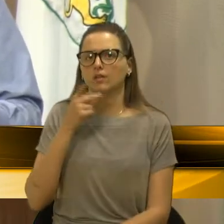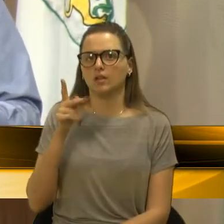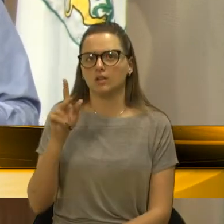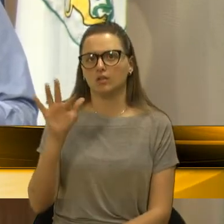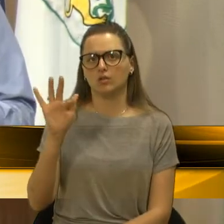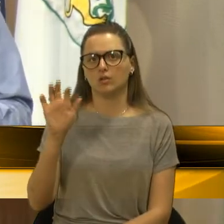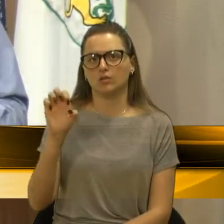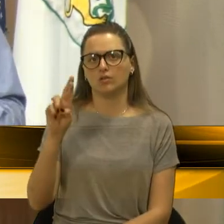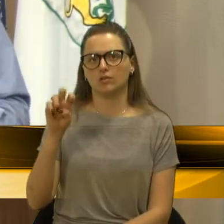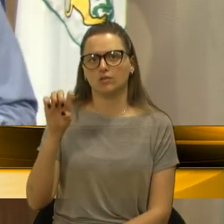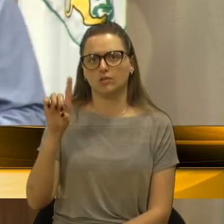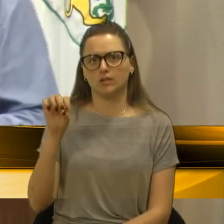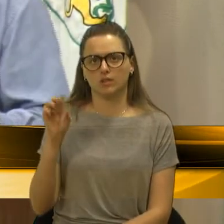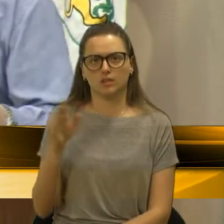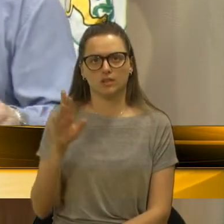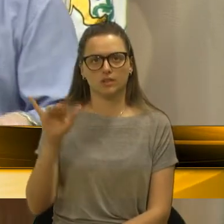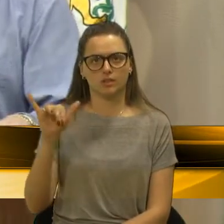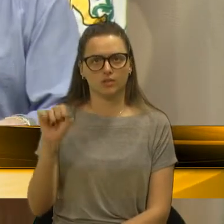Reis. Tá?